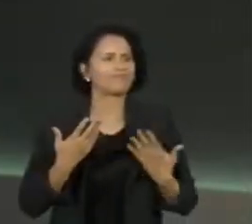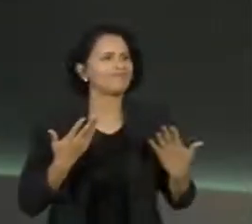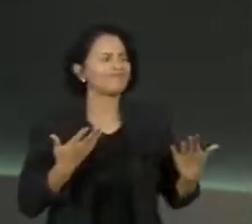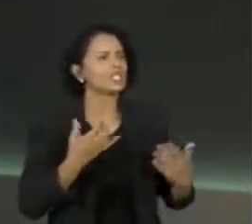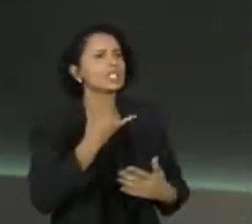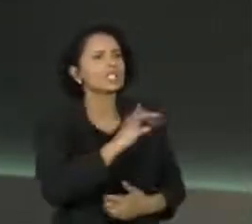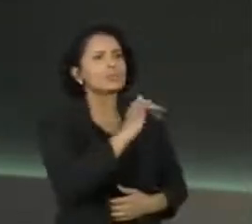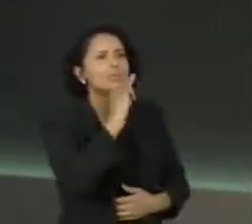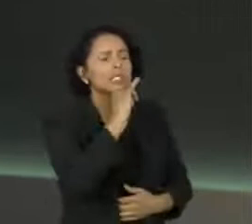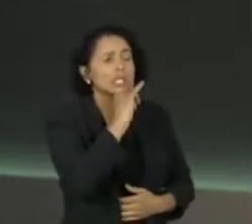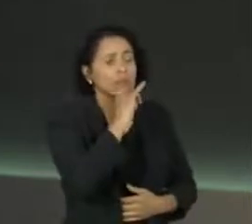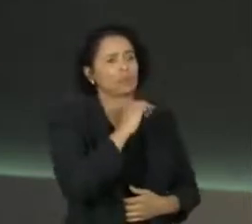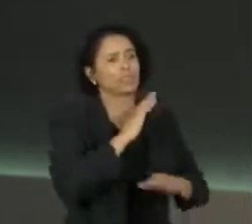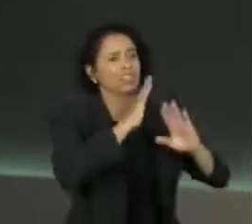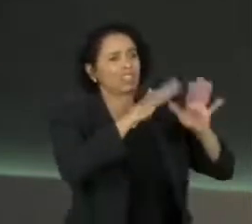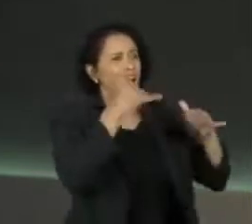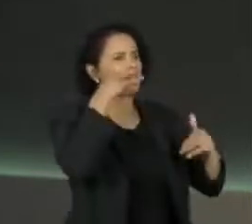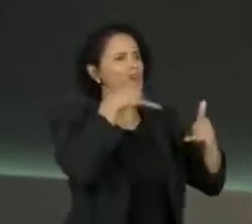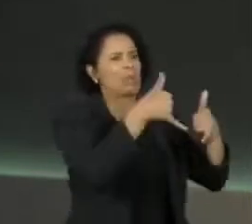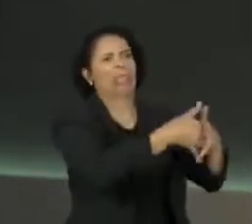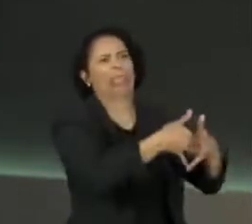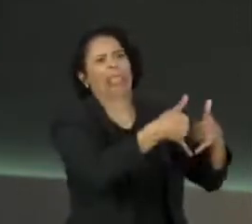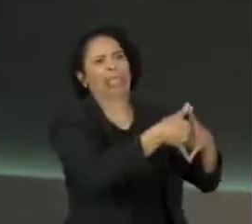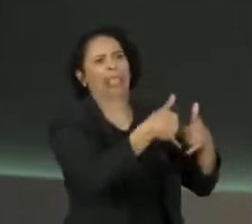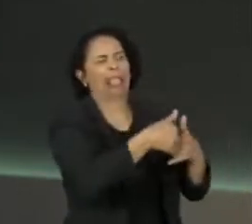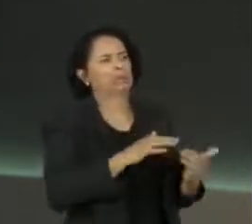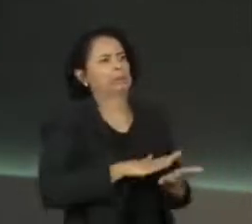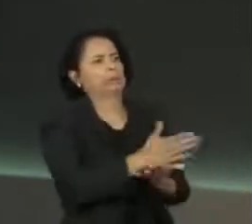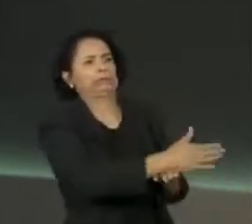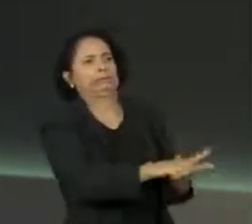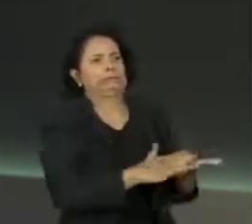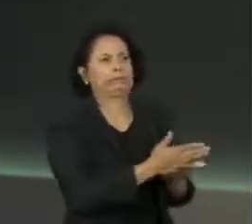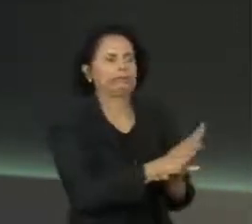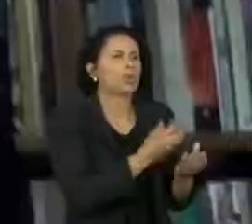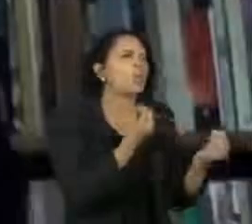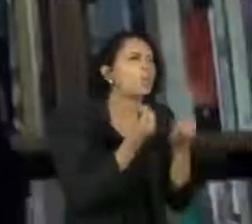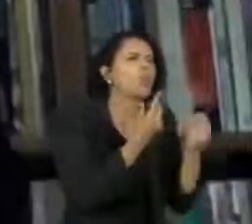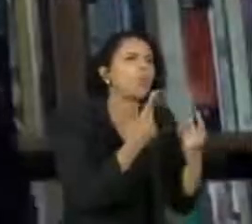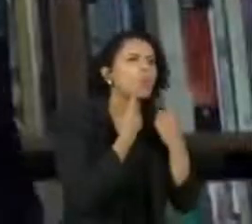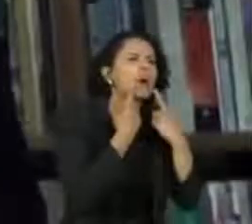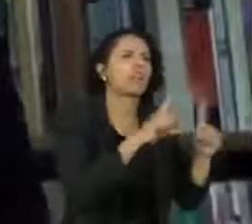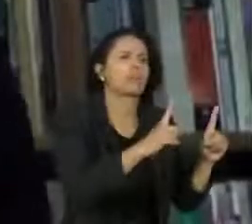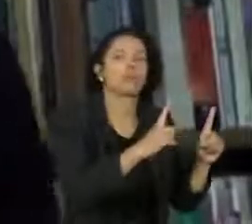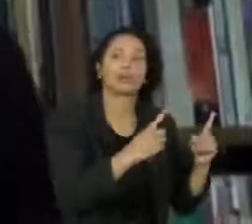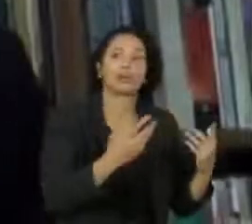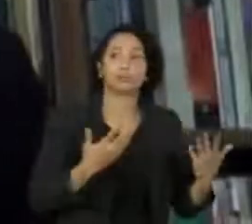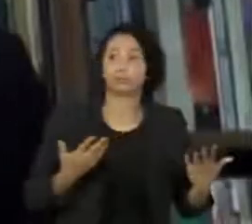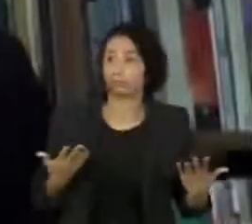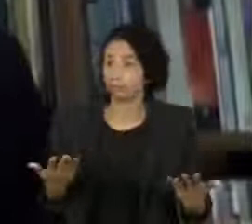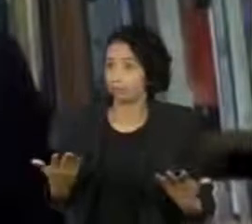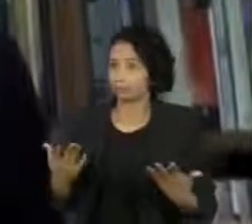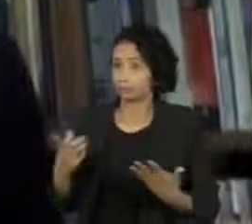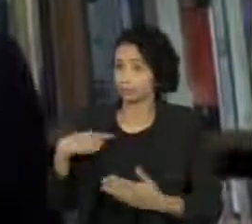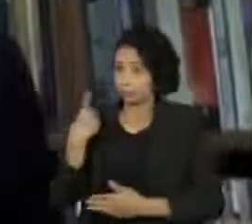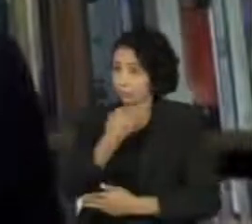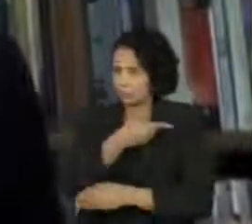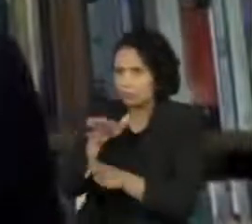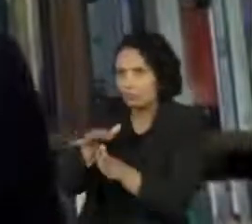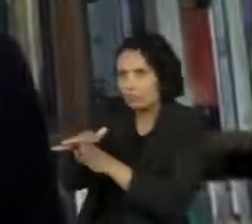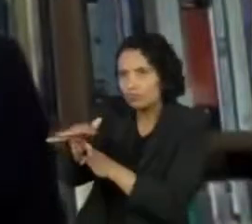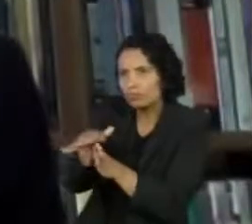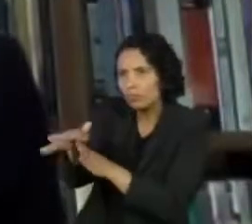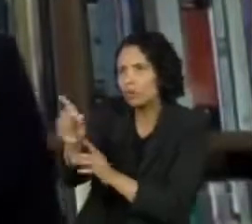importunado por essas ligações excessivas, onde e como reclamar? Nós aconselhamos que, para mostrar